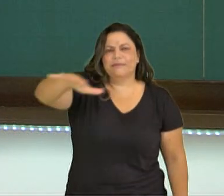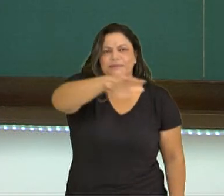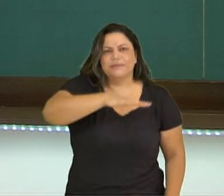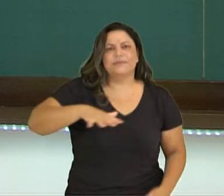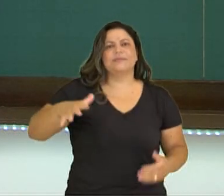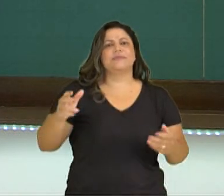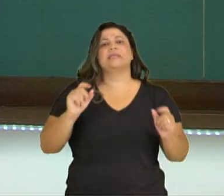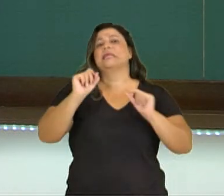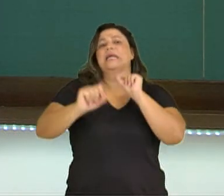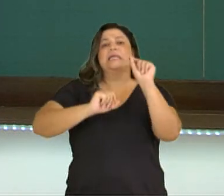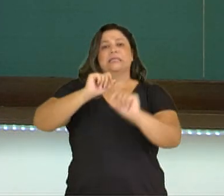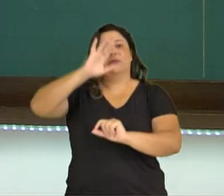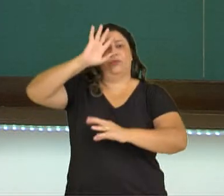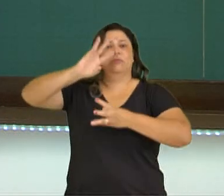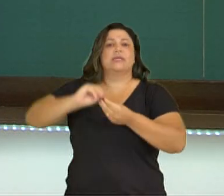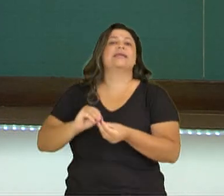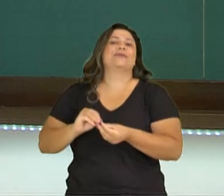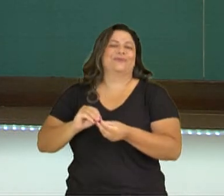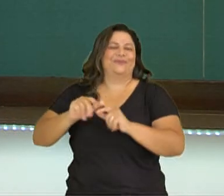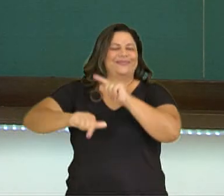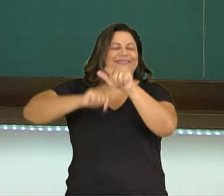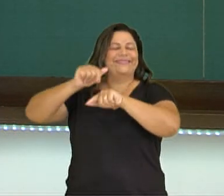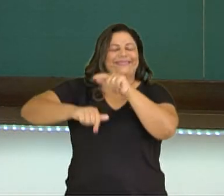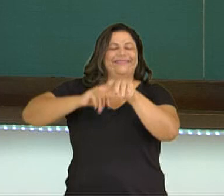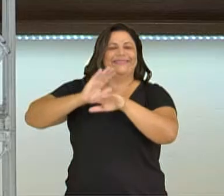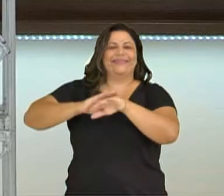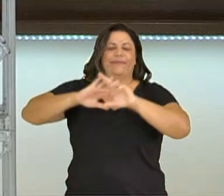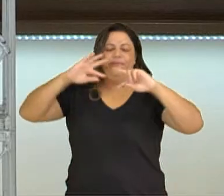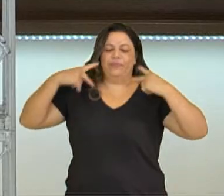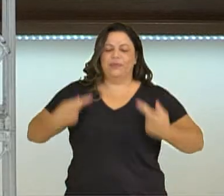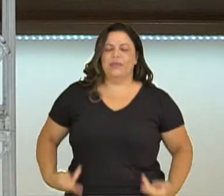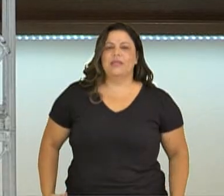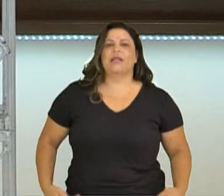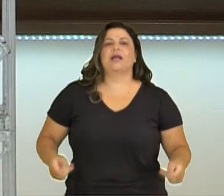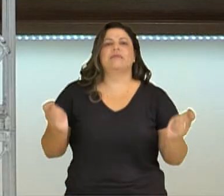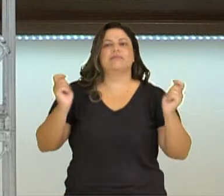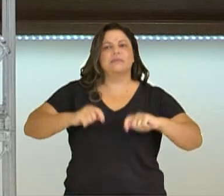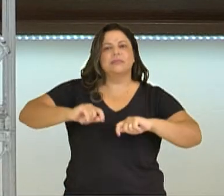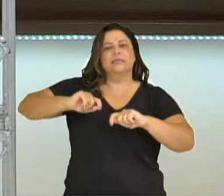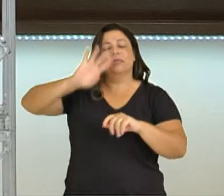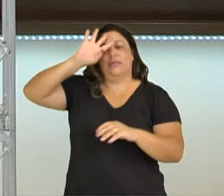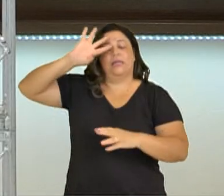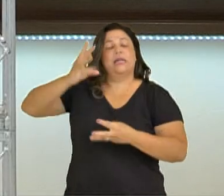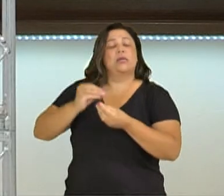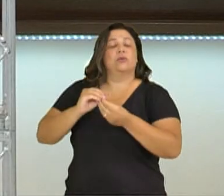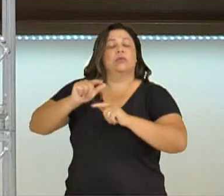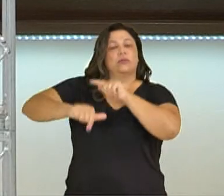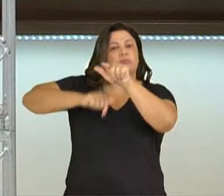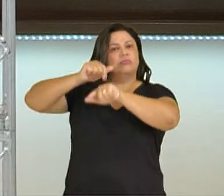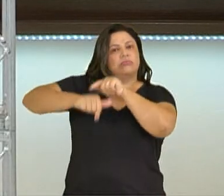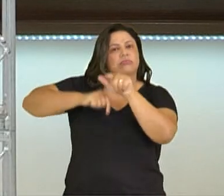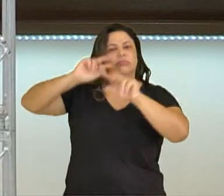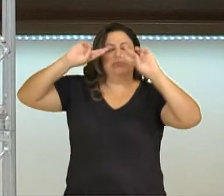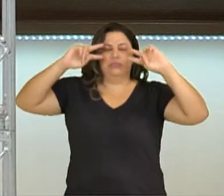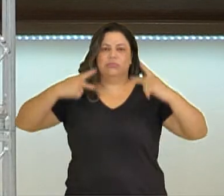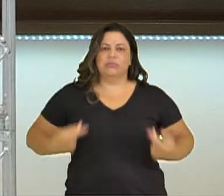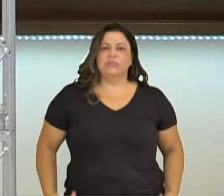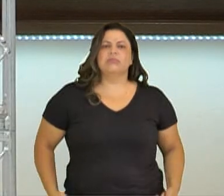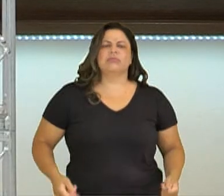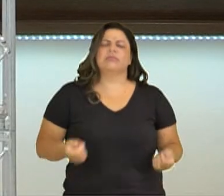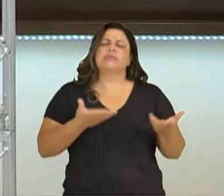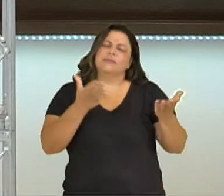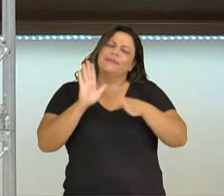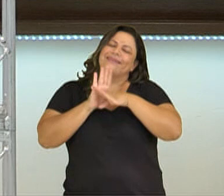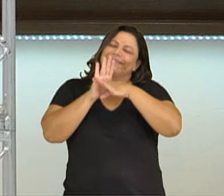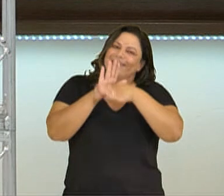que são resultado do trabalho humano, resultado das atividades humanas. Espero ter